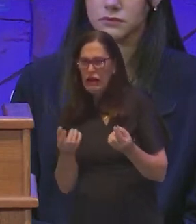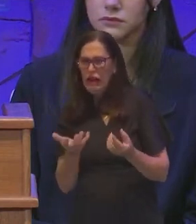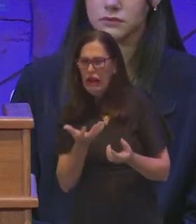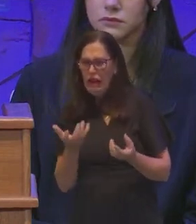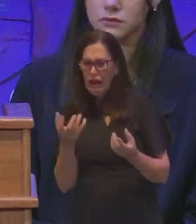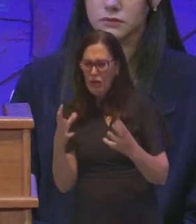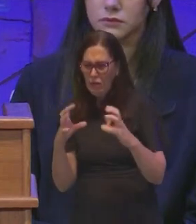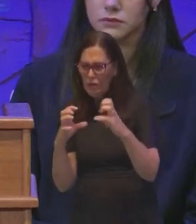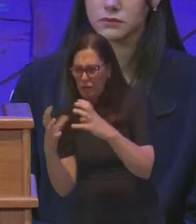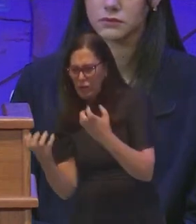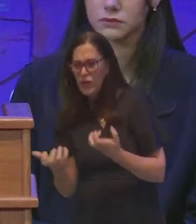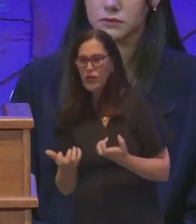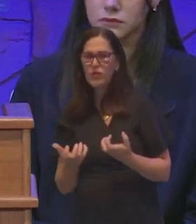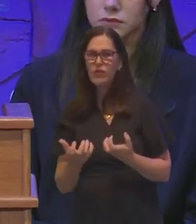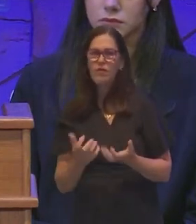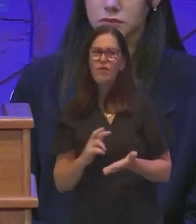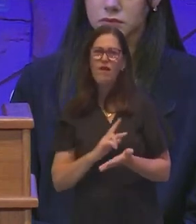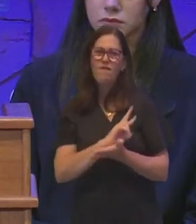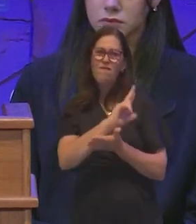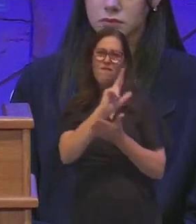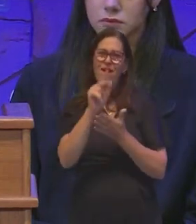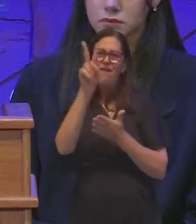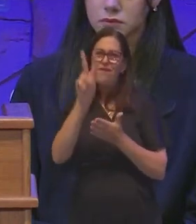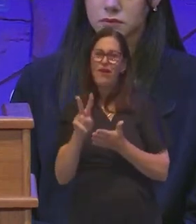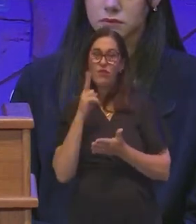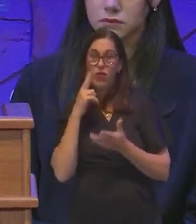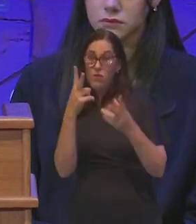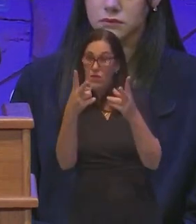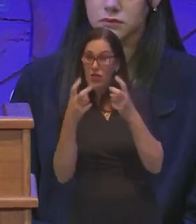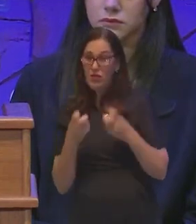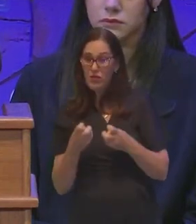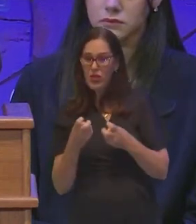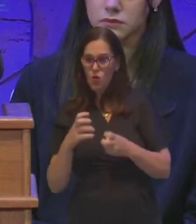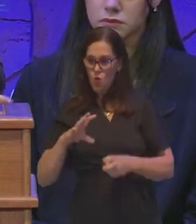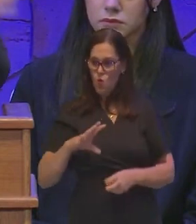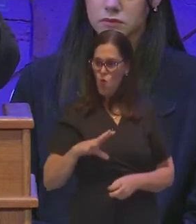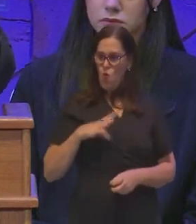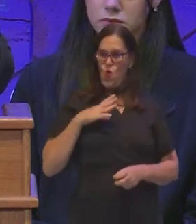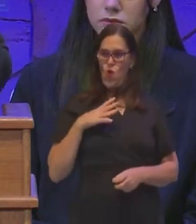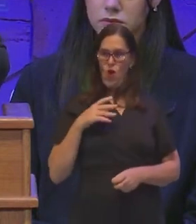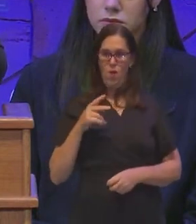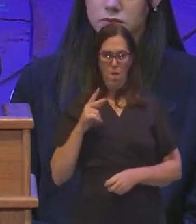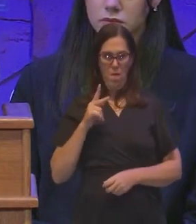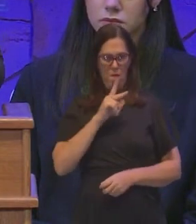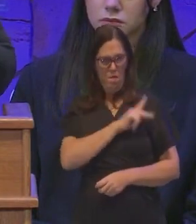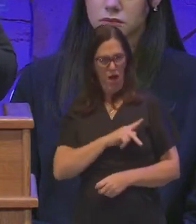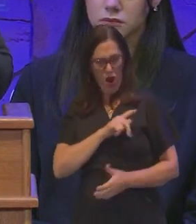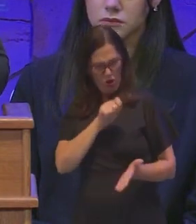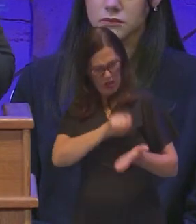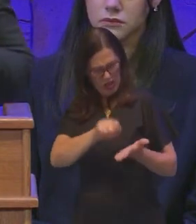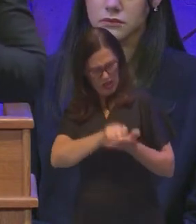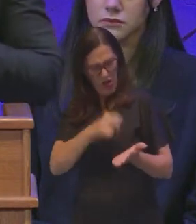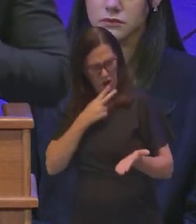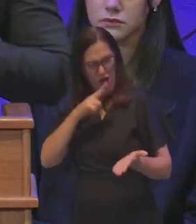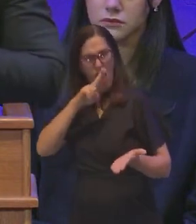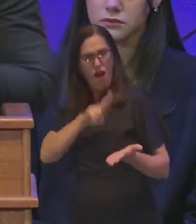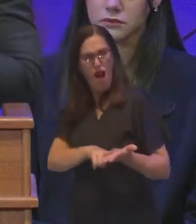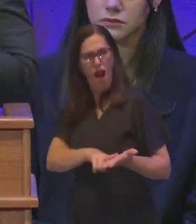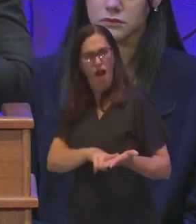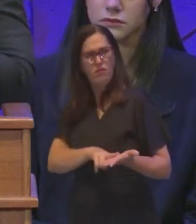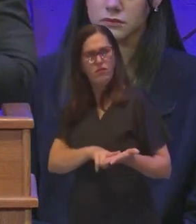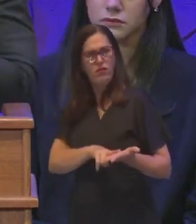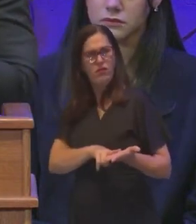de Deus, mas por diversas vezes nós percebemos com ousadia o apóstolo Paulo escrevendo as suas cartas e